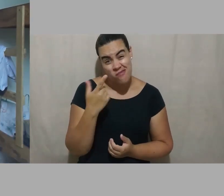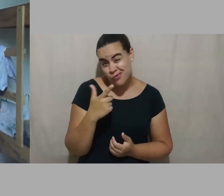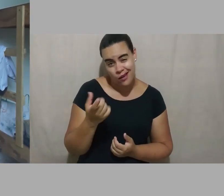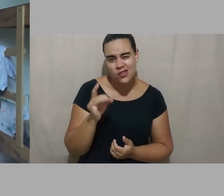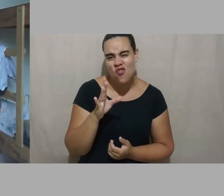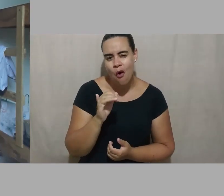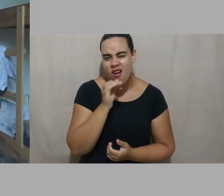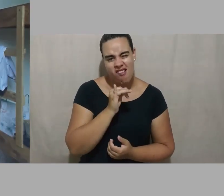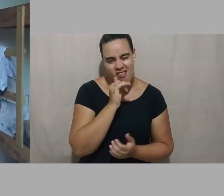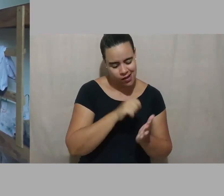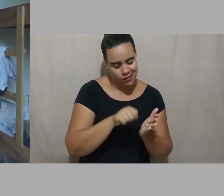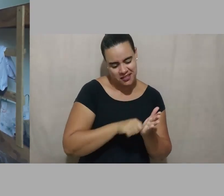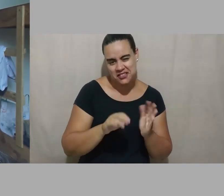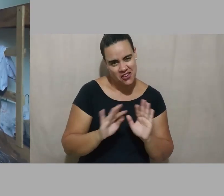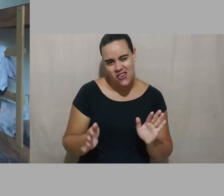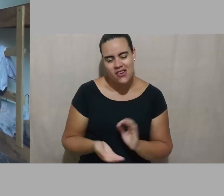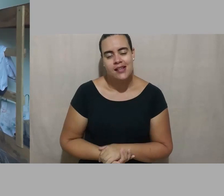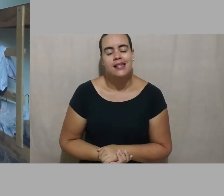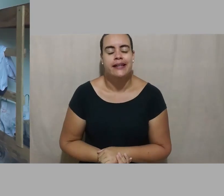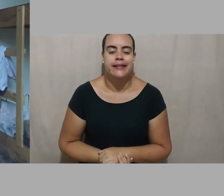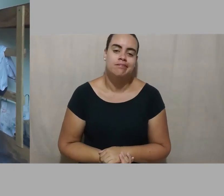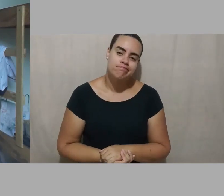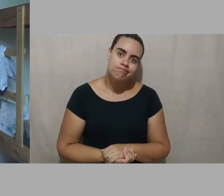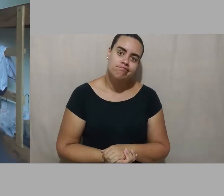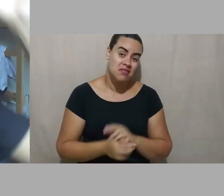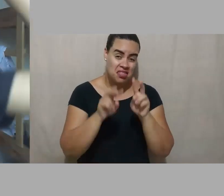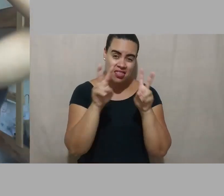apenas um rascunho, talvez.